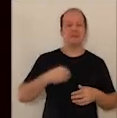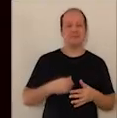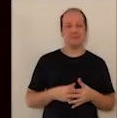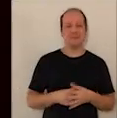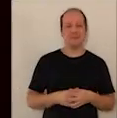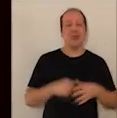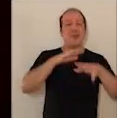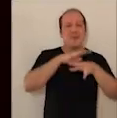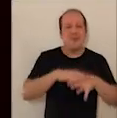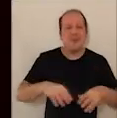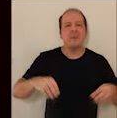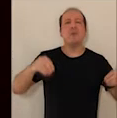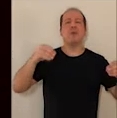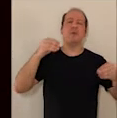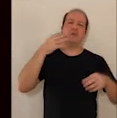Fique bom,